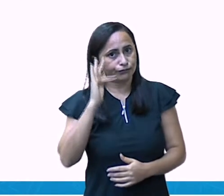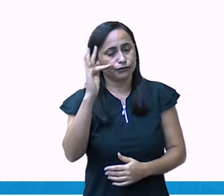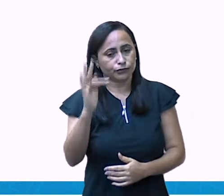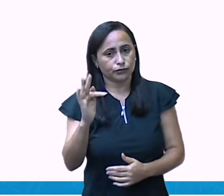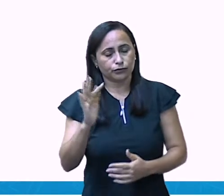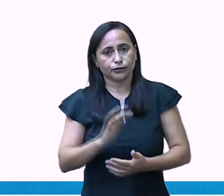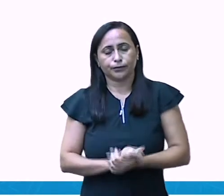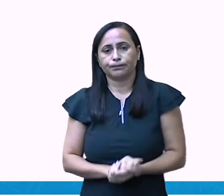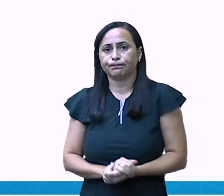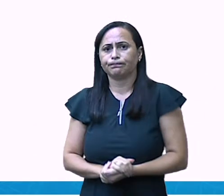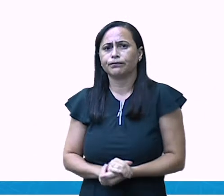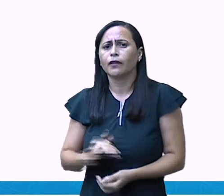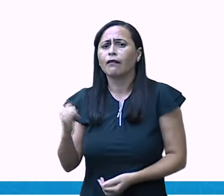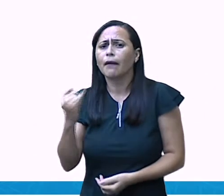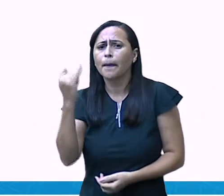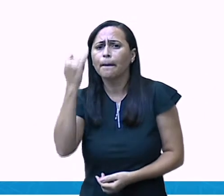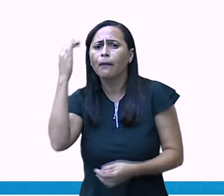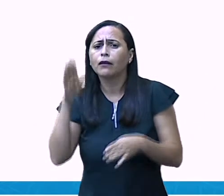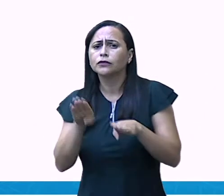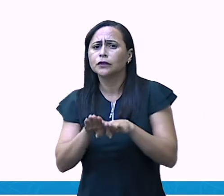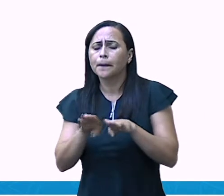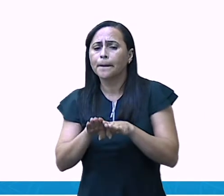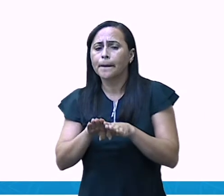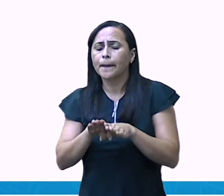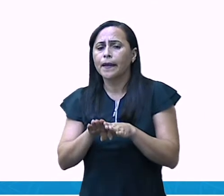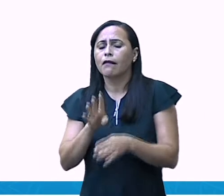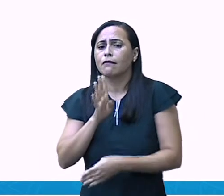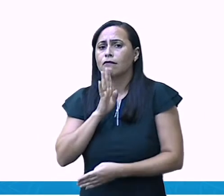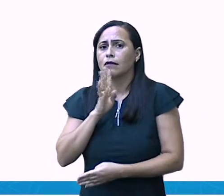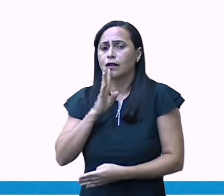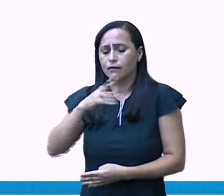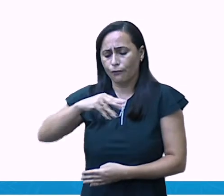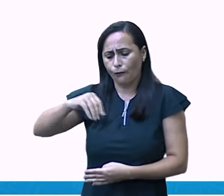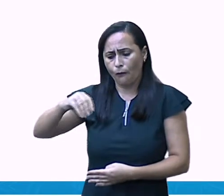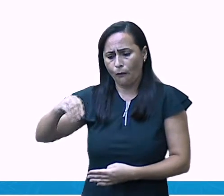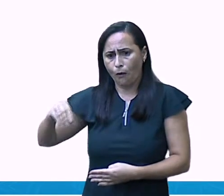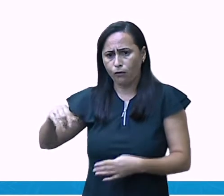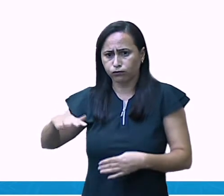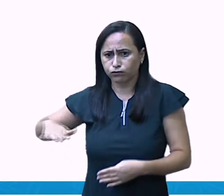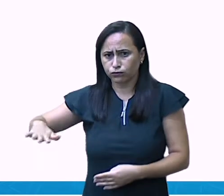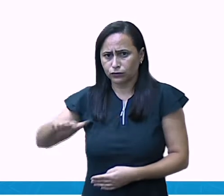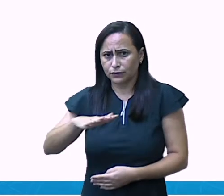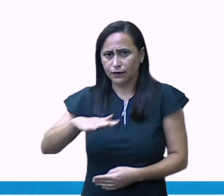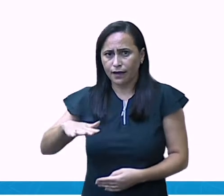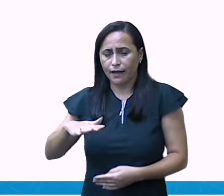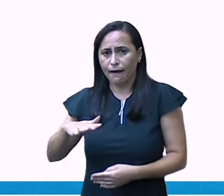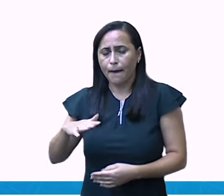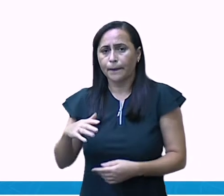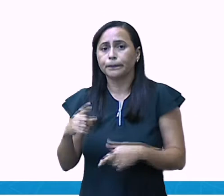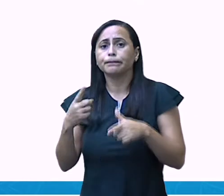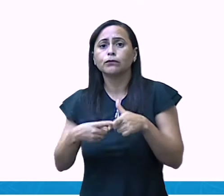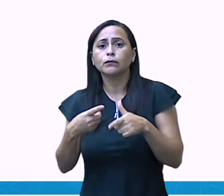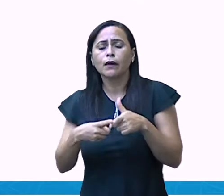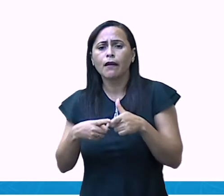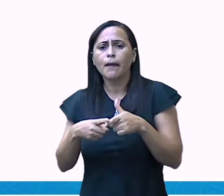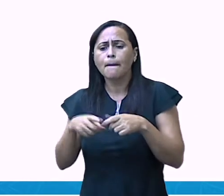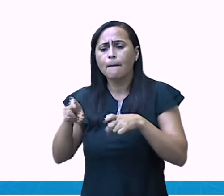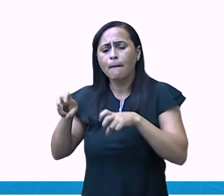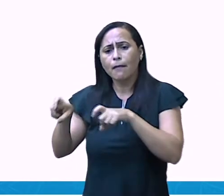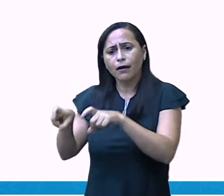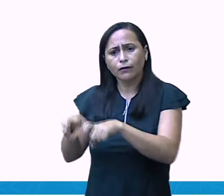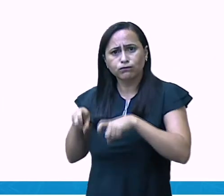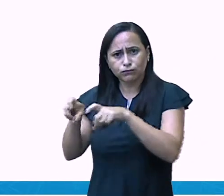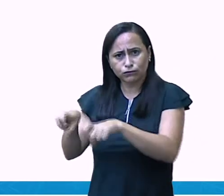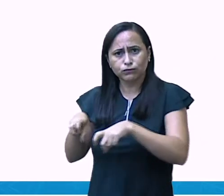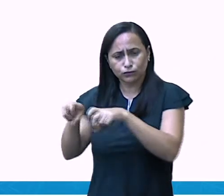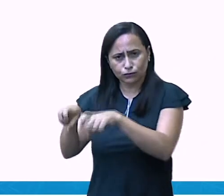para, trabalharmos com agricultura, para a produção de alimentos. Qualquer